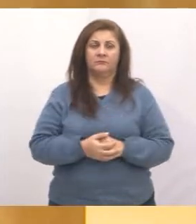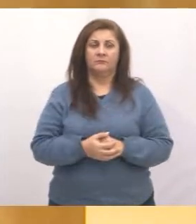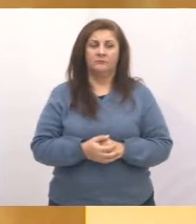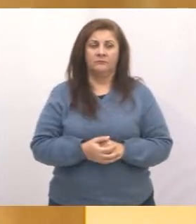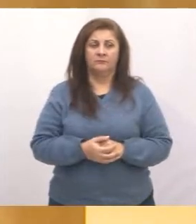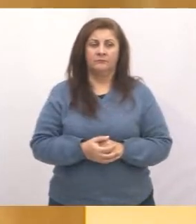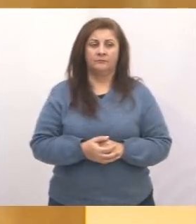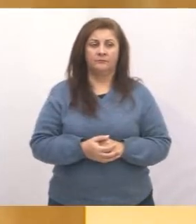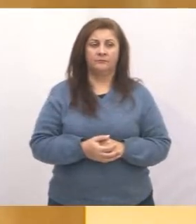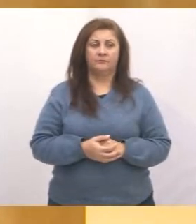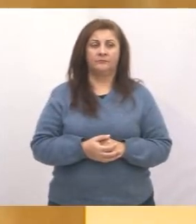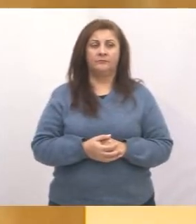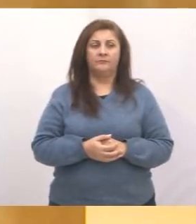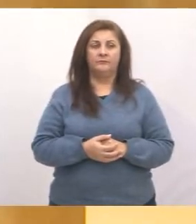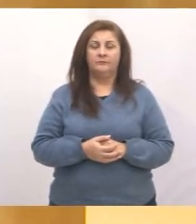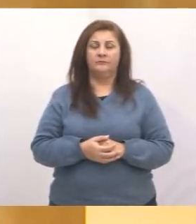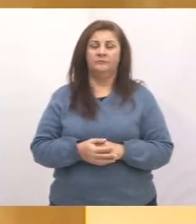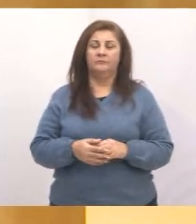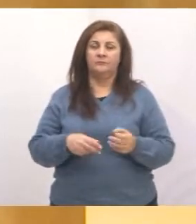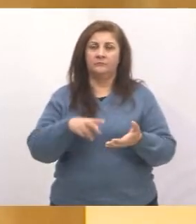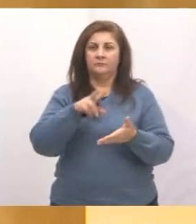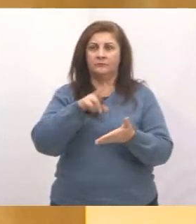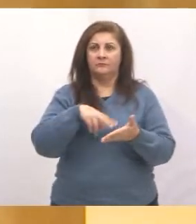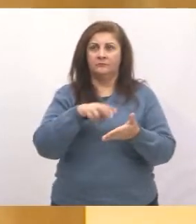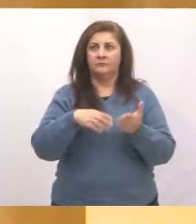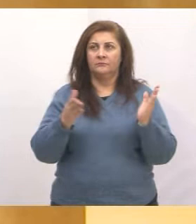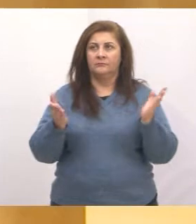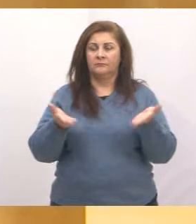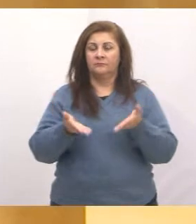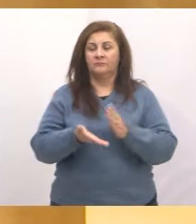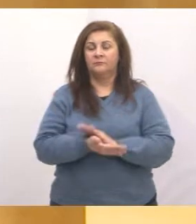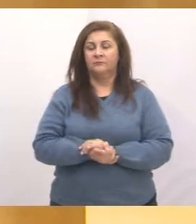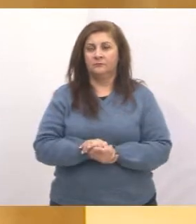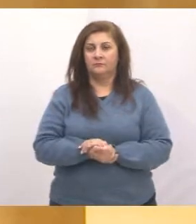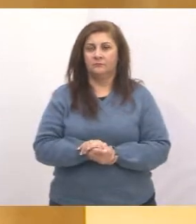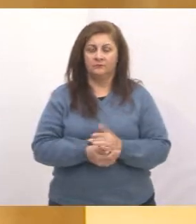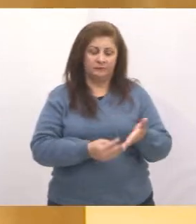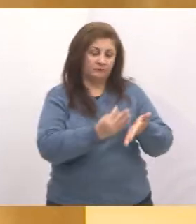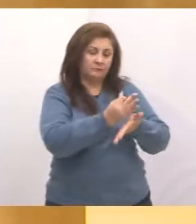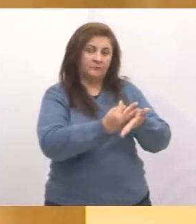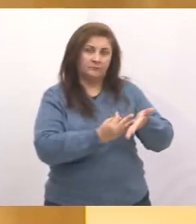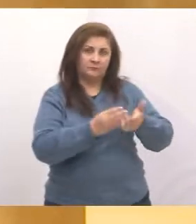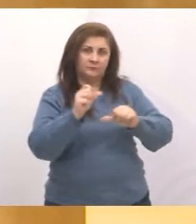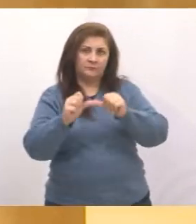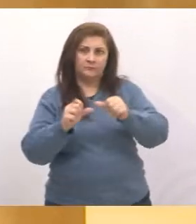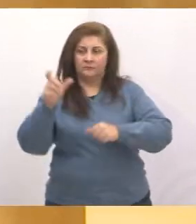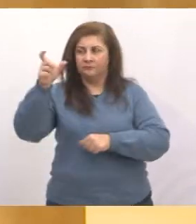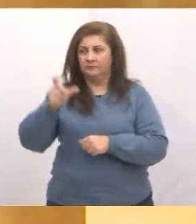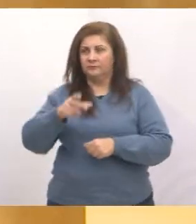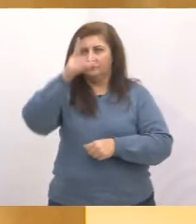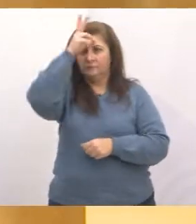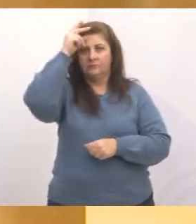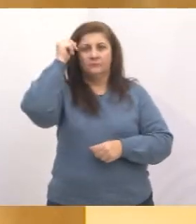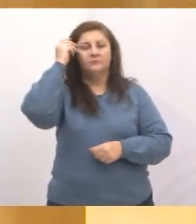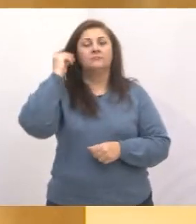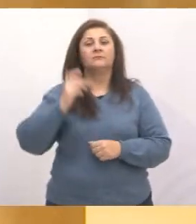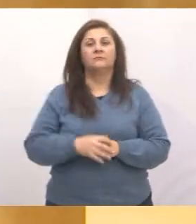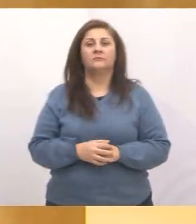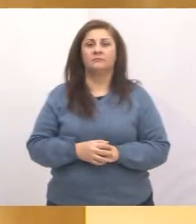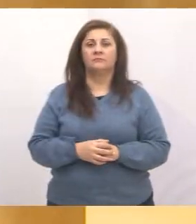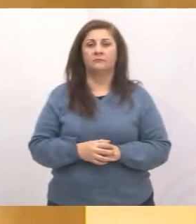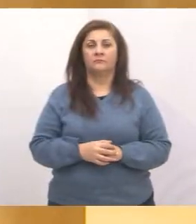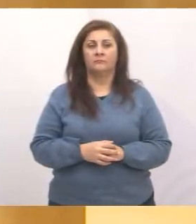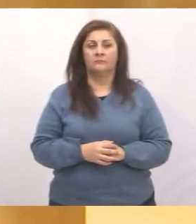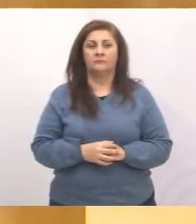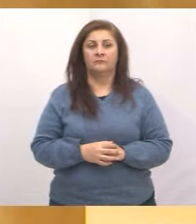mensagem modificativa, e vou ler agora a mensagem modificativa do prefeito. Tenha